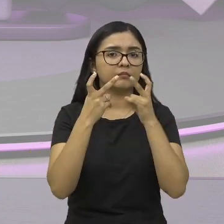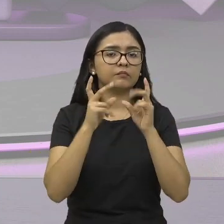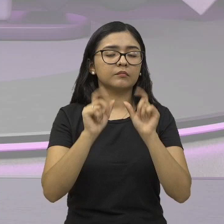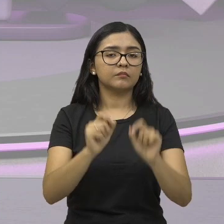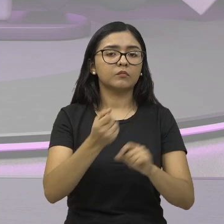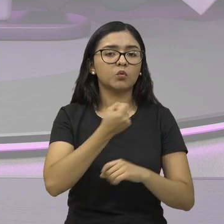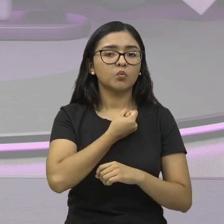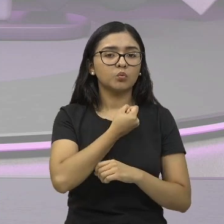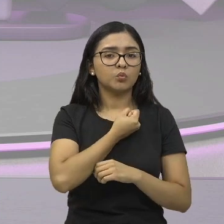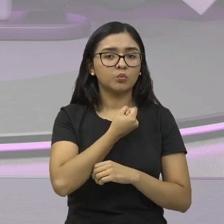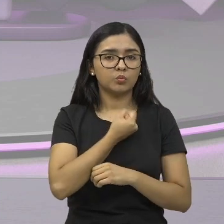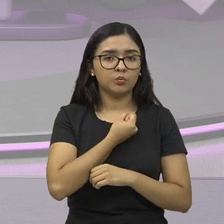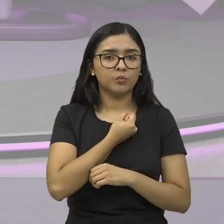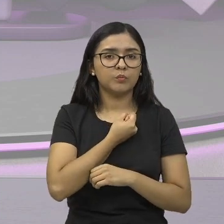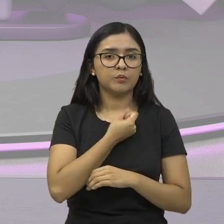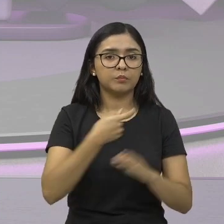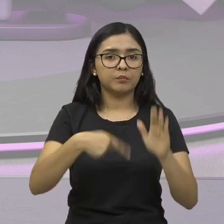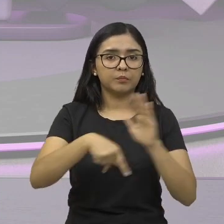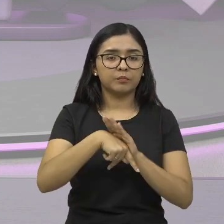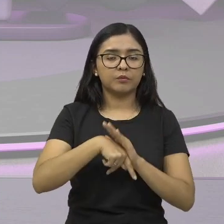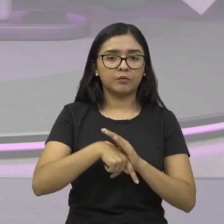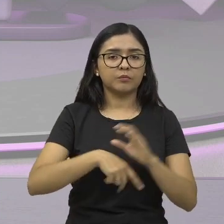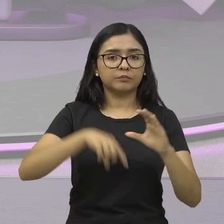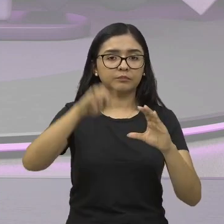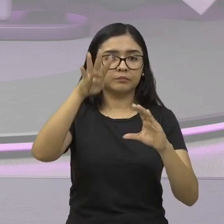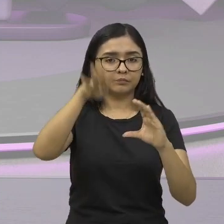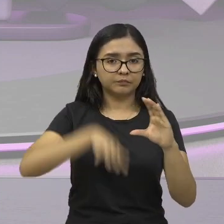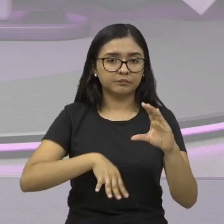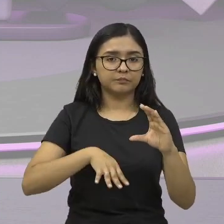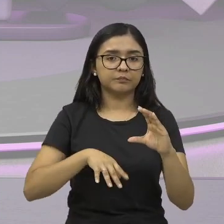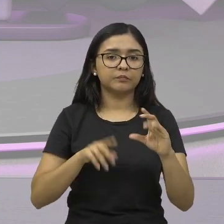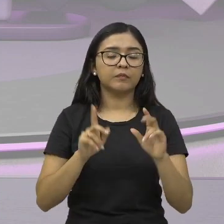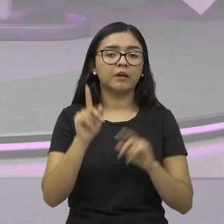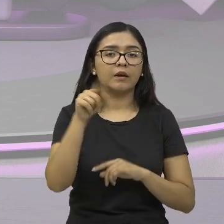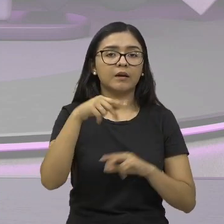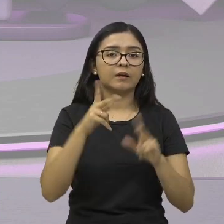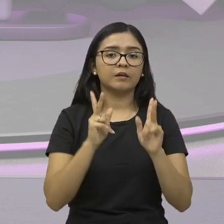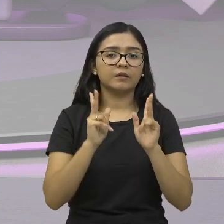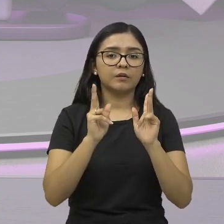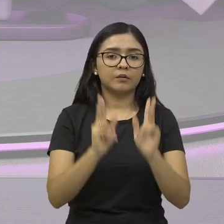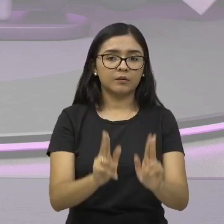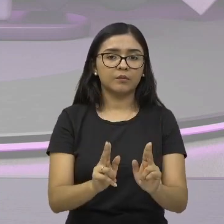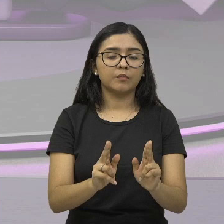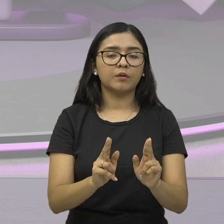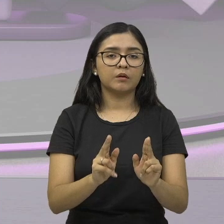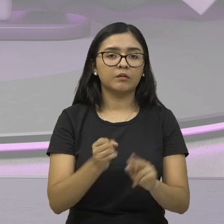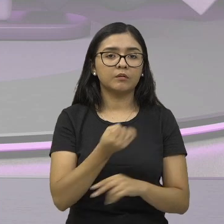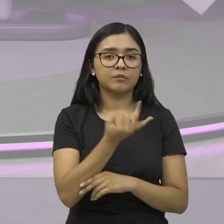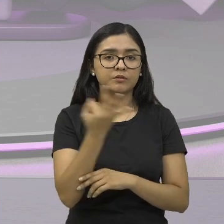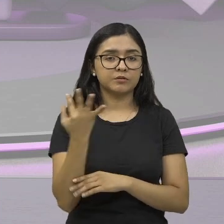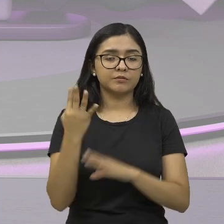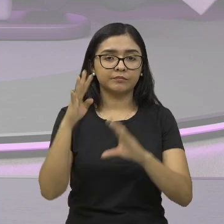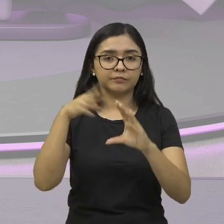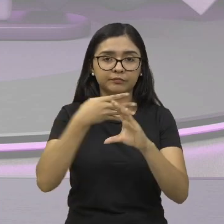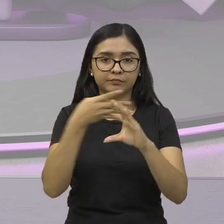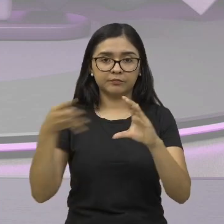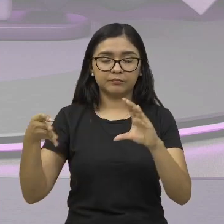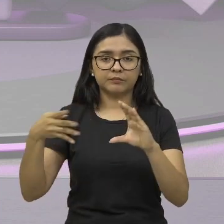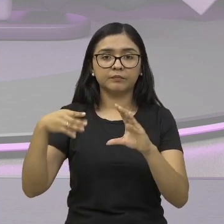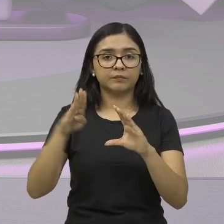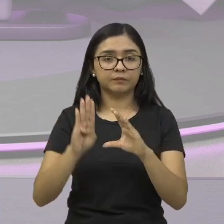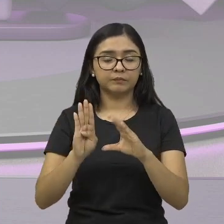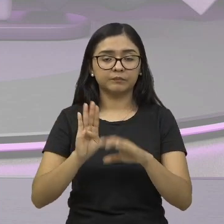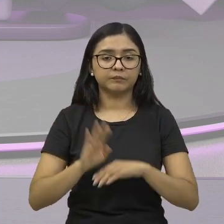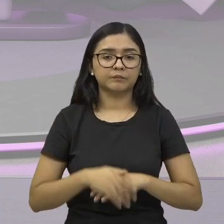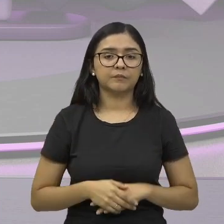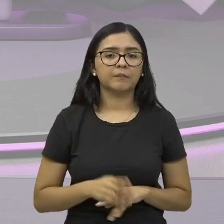de colunas dessa matriz aqui é igual ao número de linhas da matriz B, ó, tá?